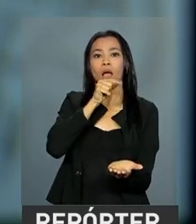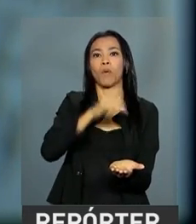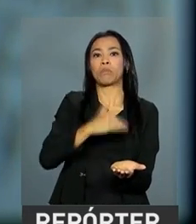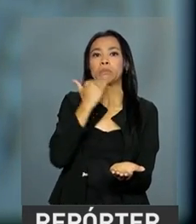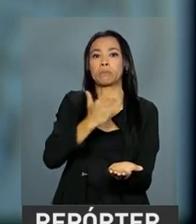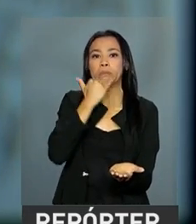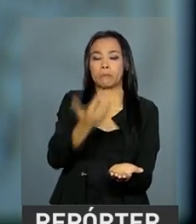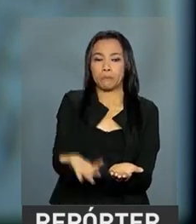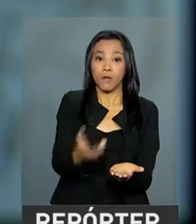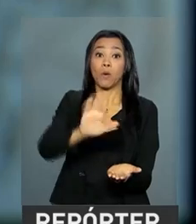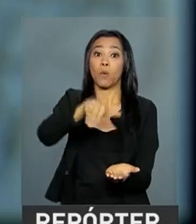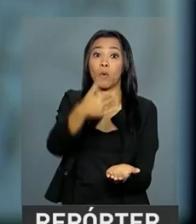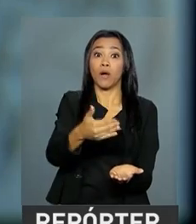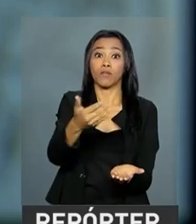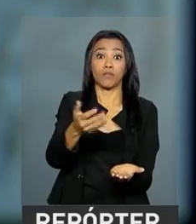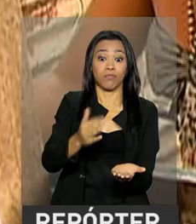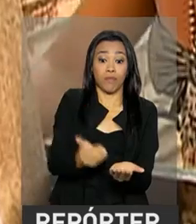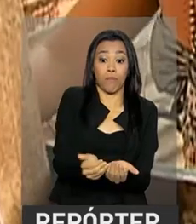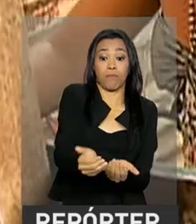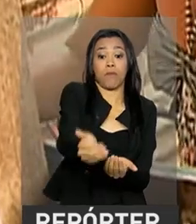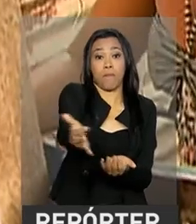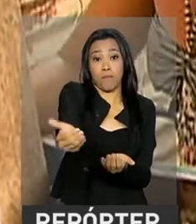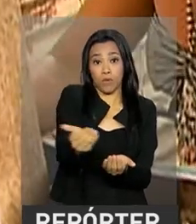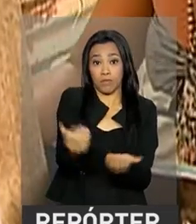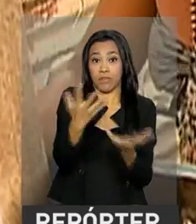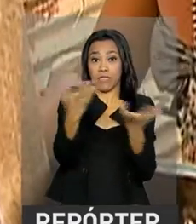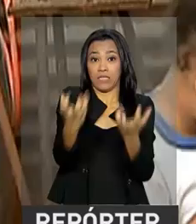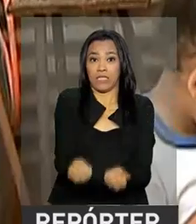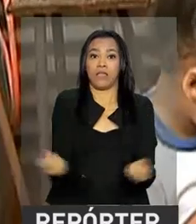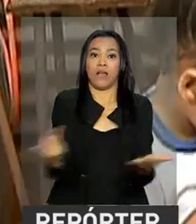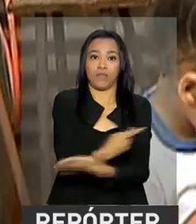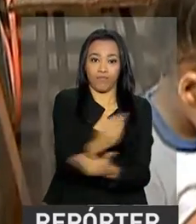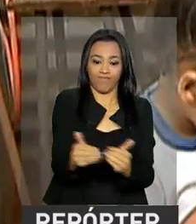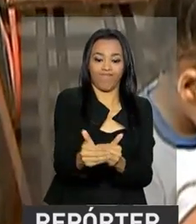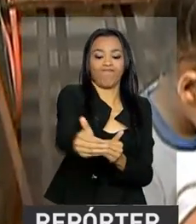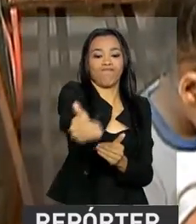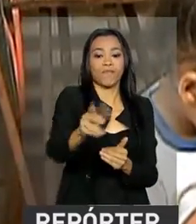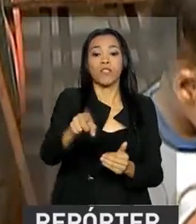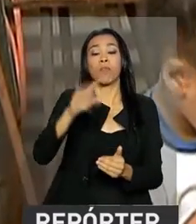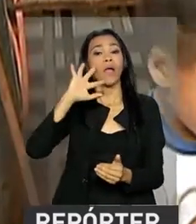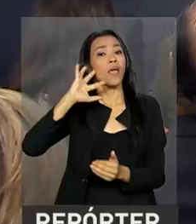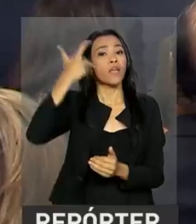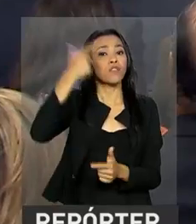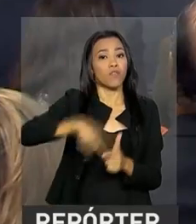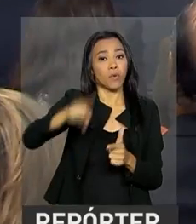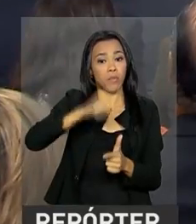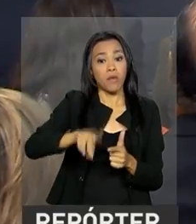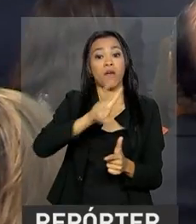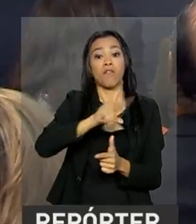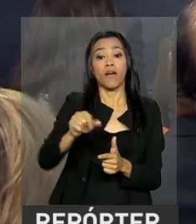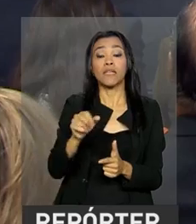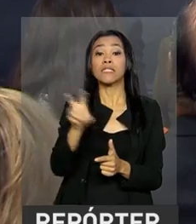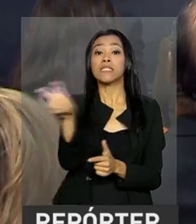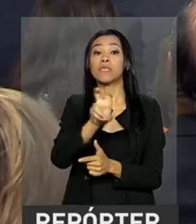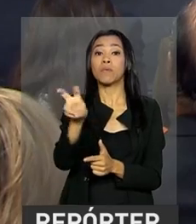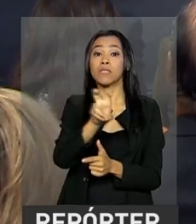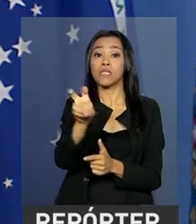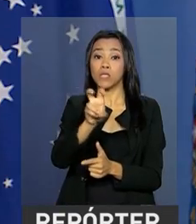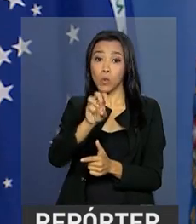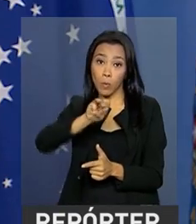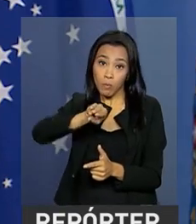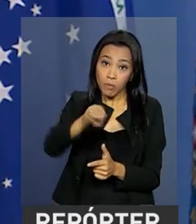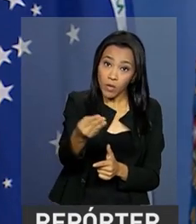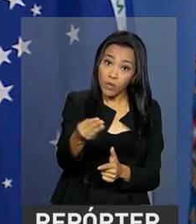leva em conta a proximidade da seca para combater a crise hídrica o Distrito Federal vai receber R 55 milhões me